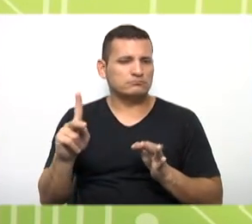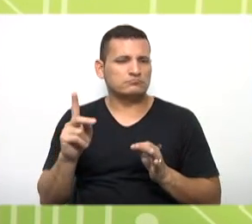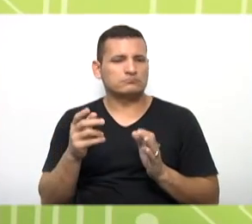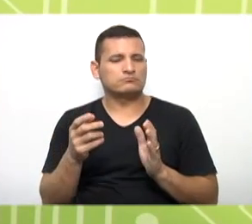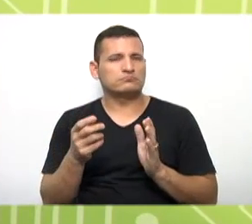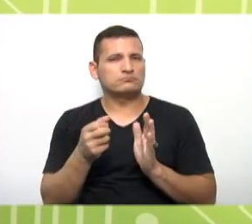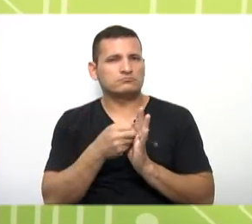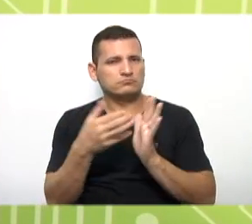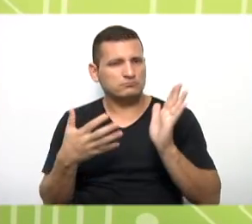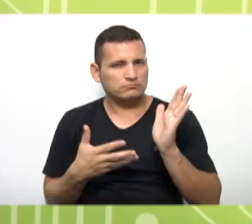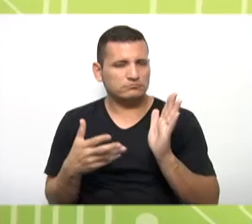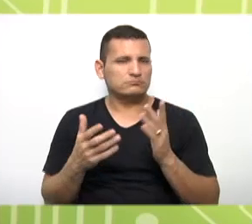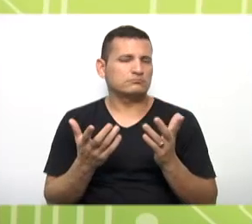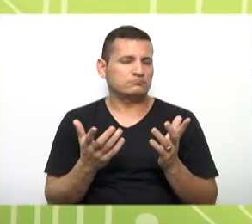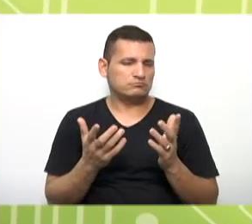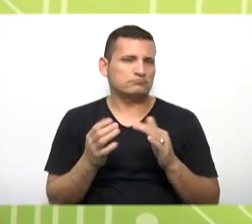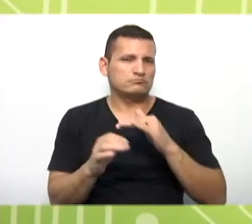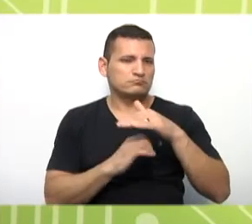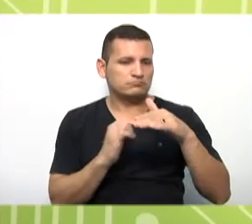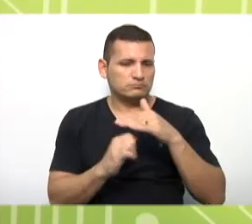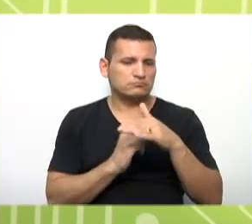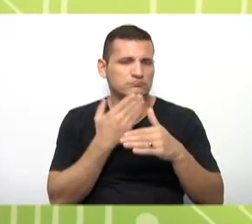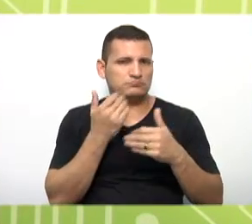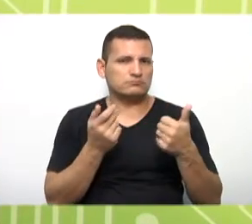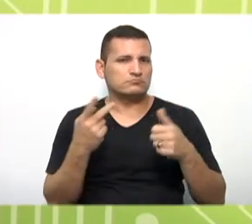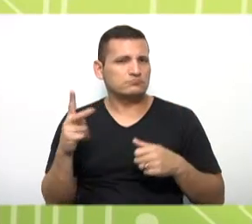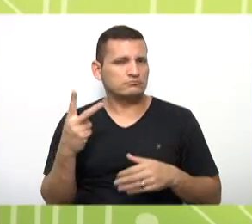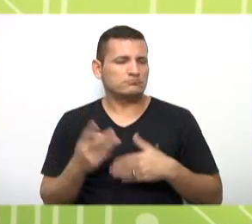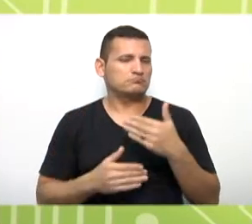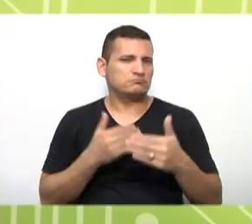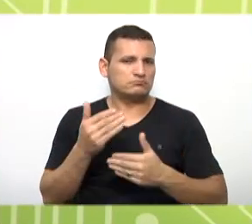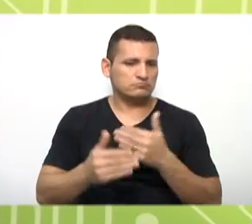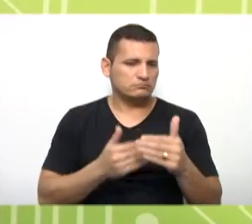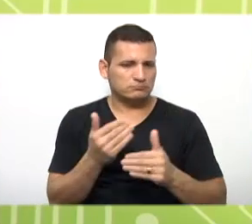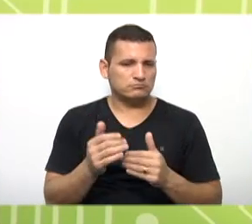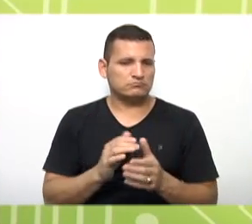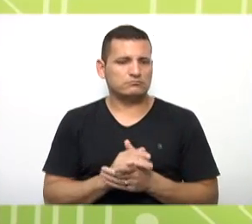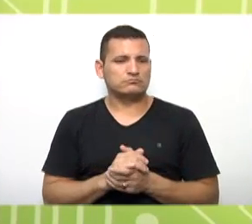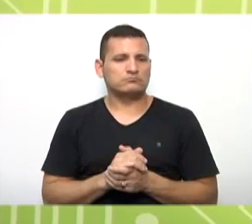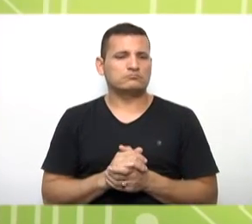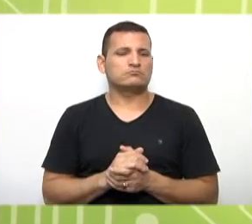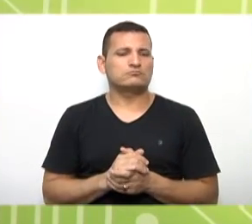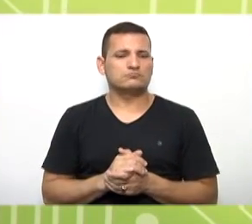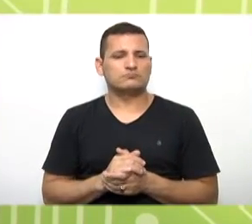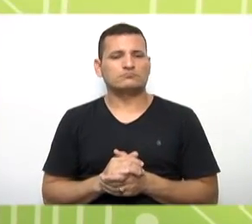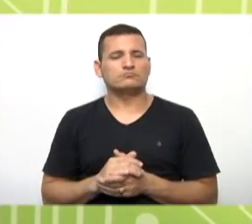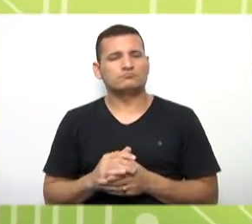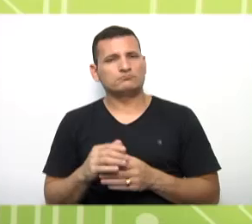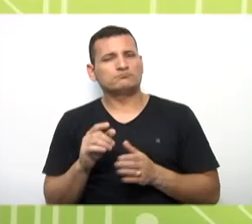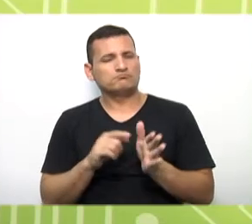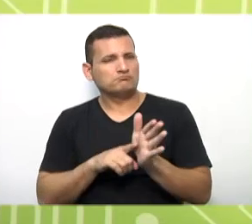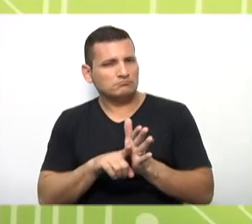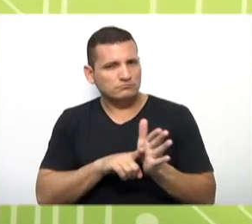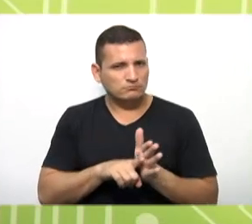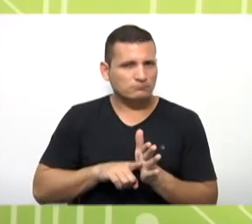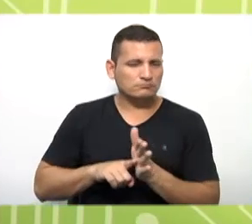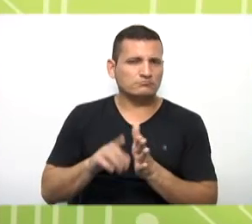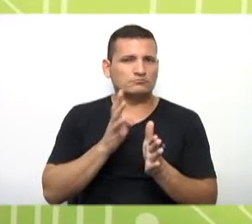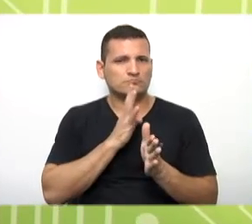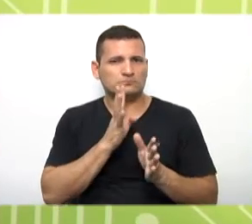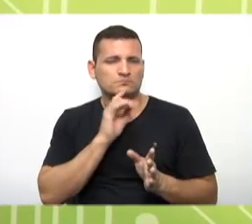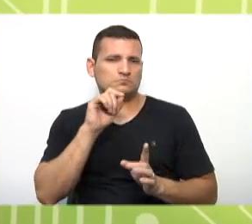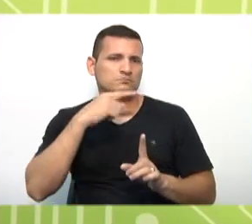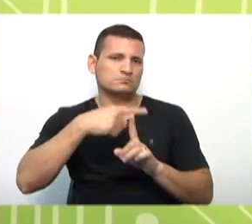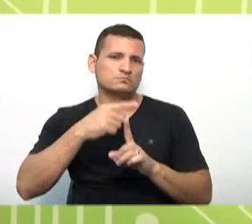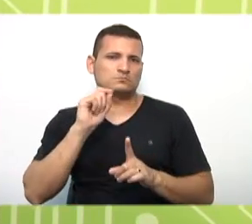aspectos da organização, para melhorar os seus processos, vai pesquisar e vai conhecer os pontos fortes, os